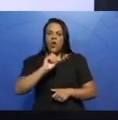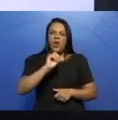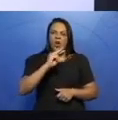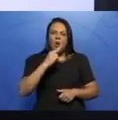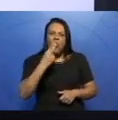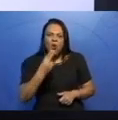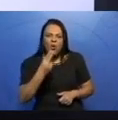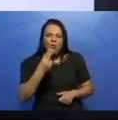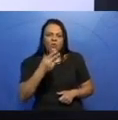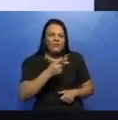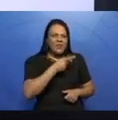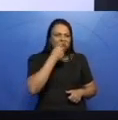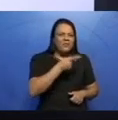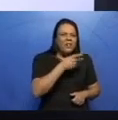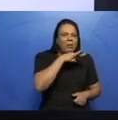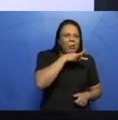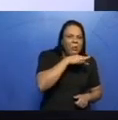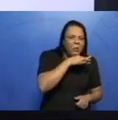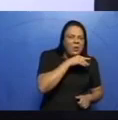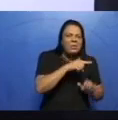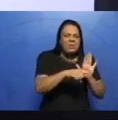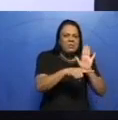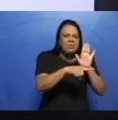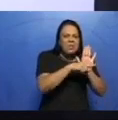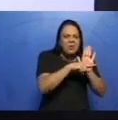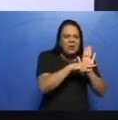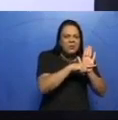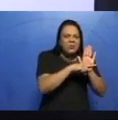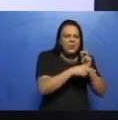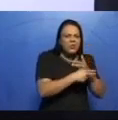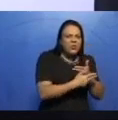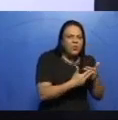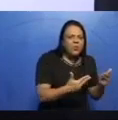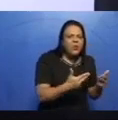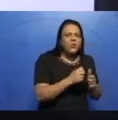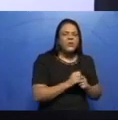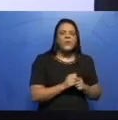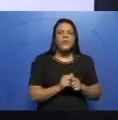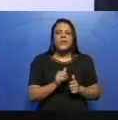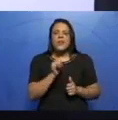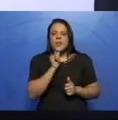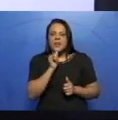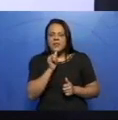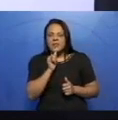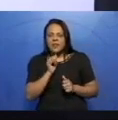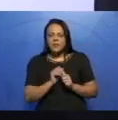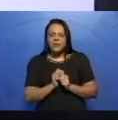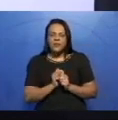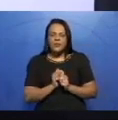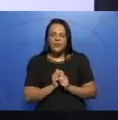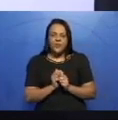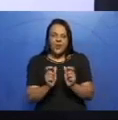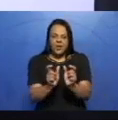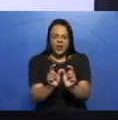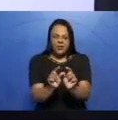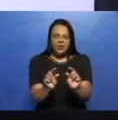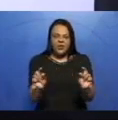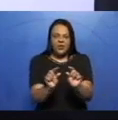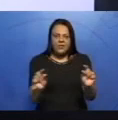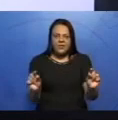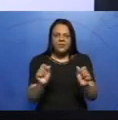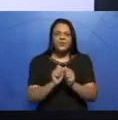negativo sobre algum fato. Então, nós temos aqui, no final do primeiro turno de um campeonato de